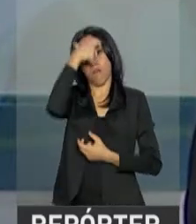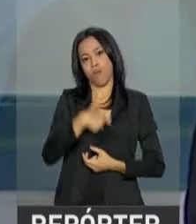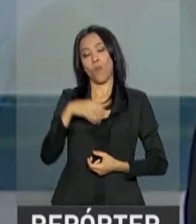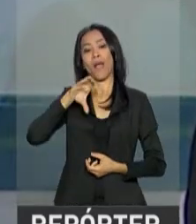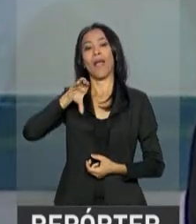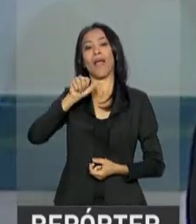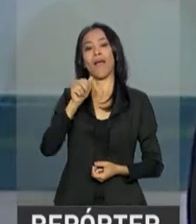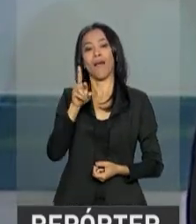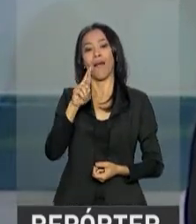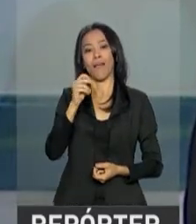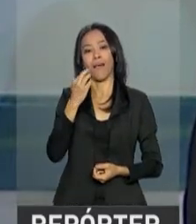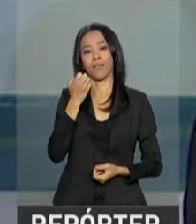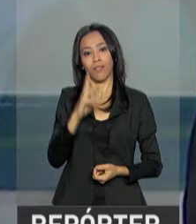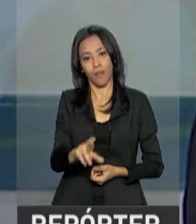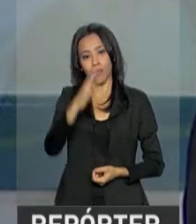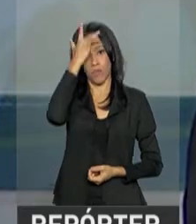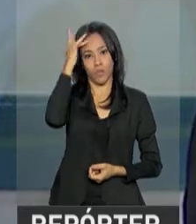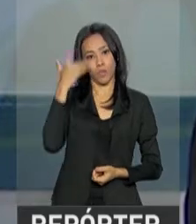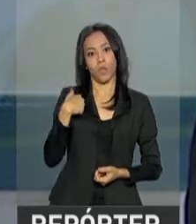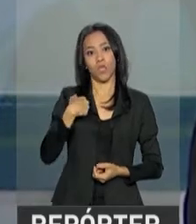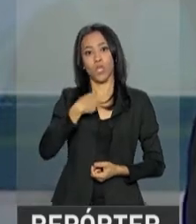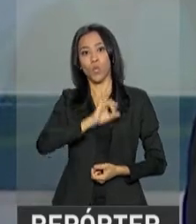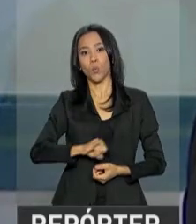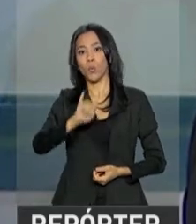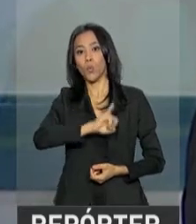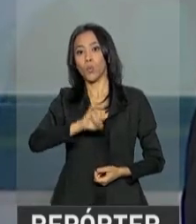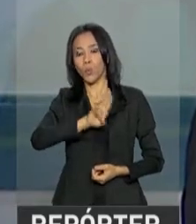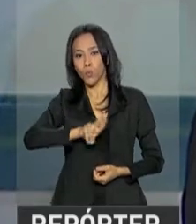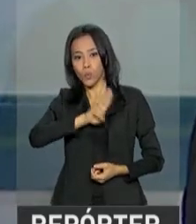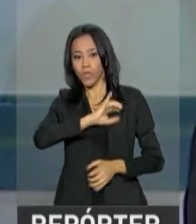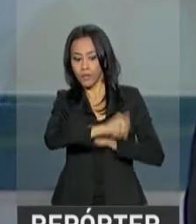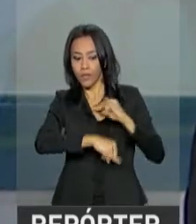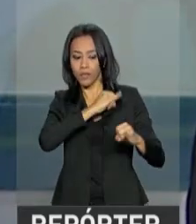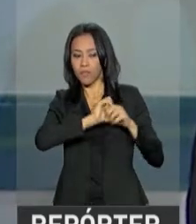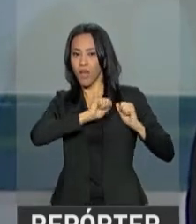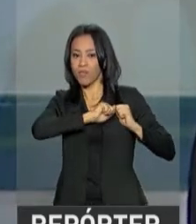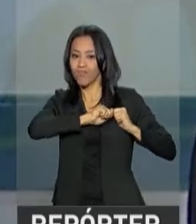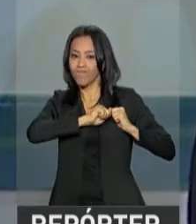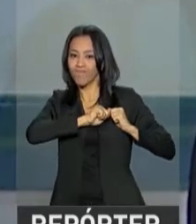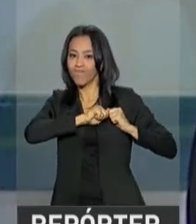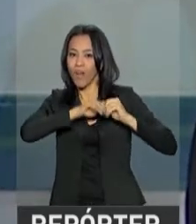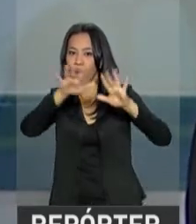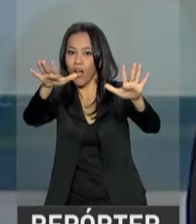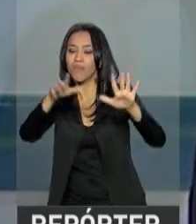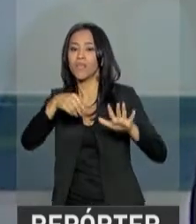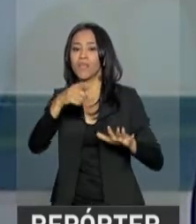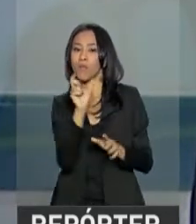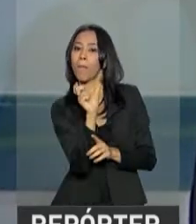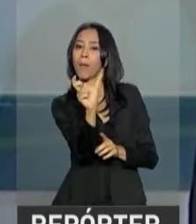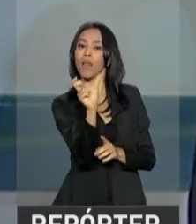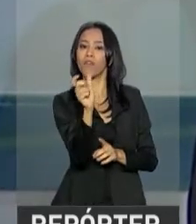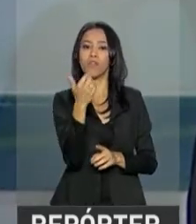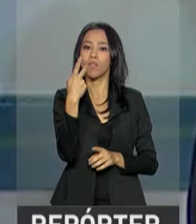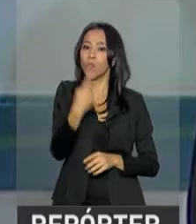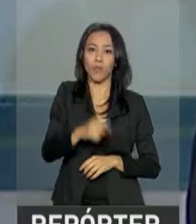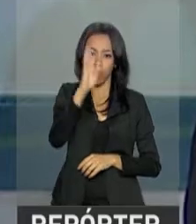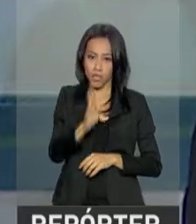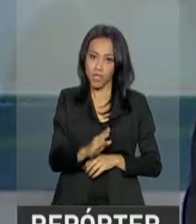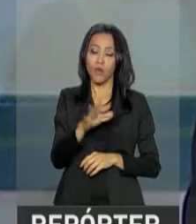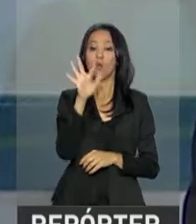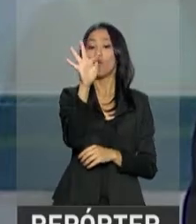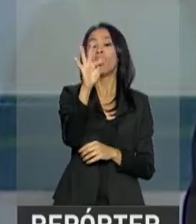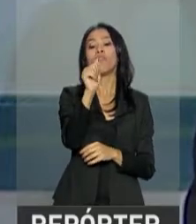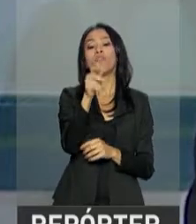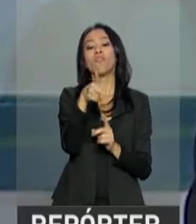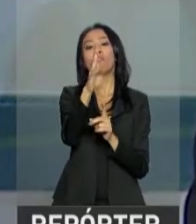internet para desinformar com as chamadas na estréia no brasileiro sei que deus a